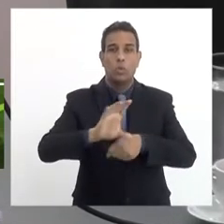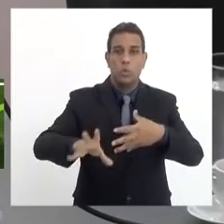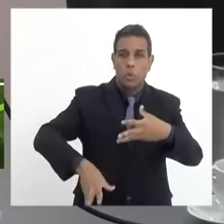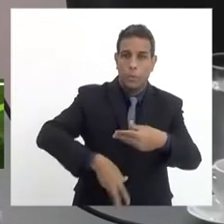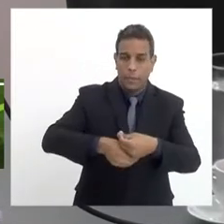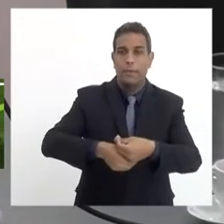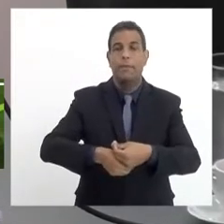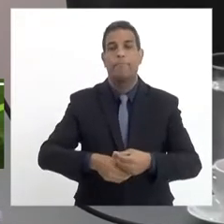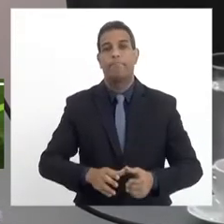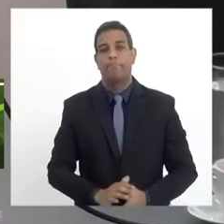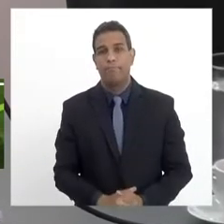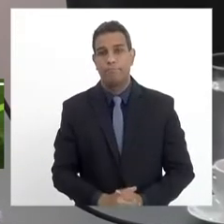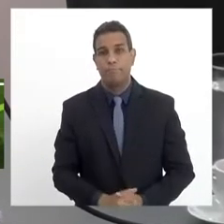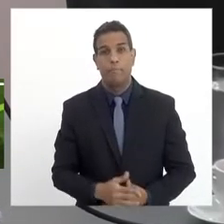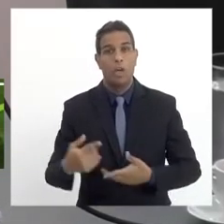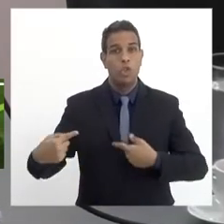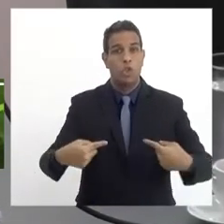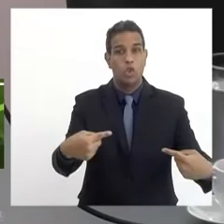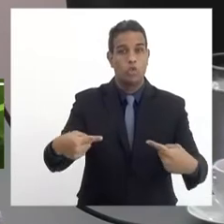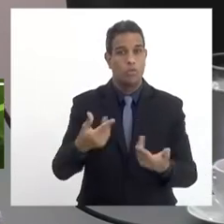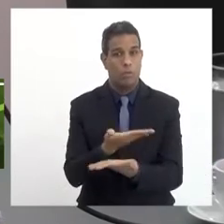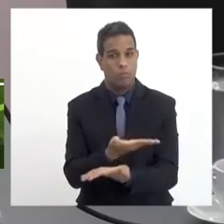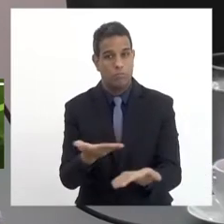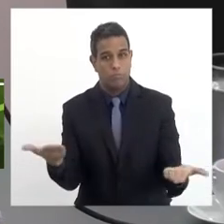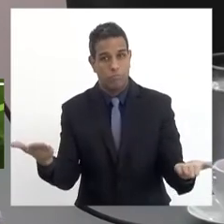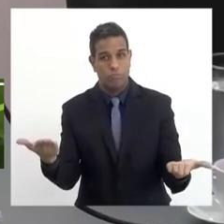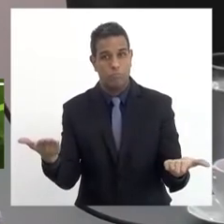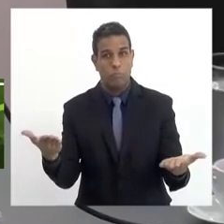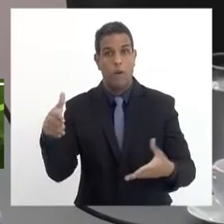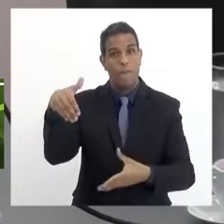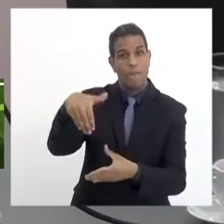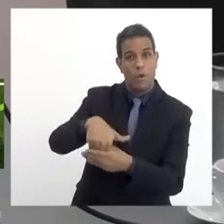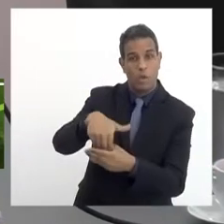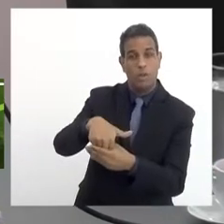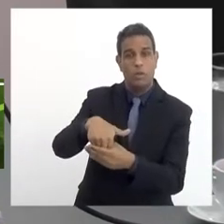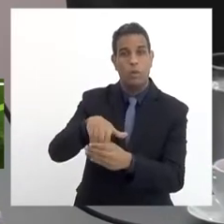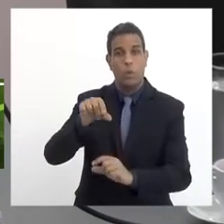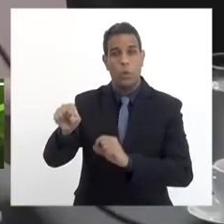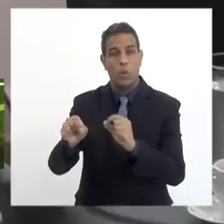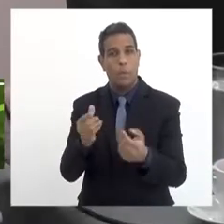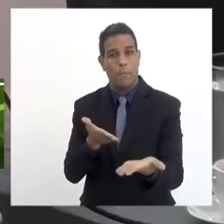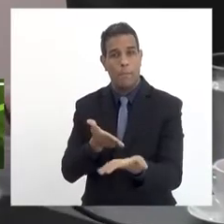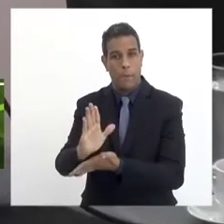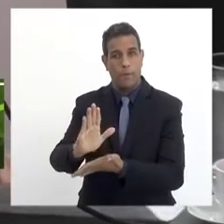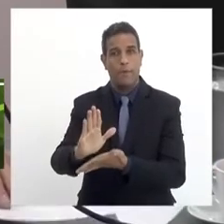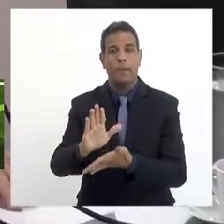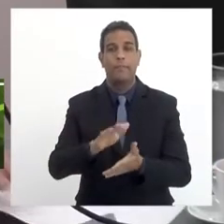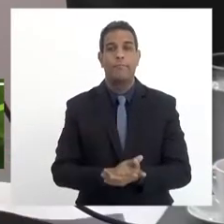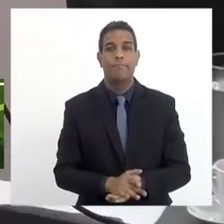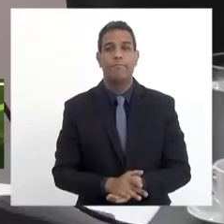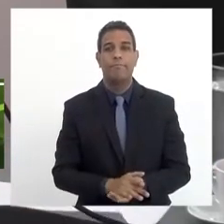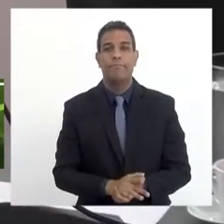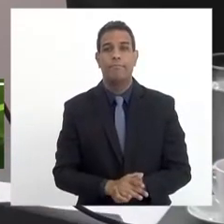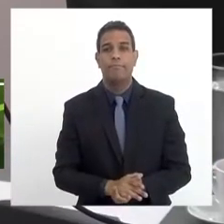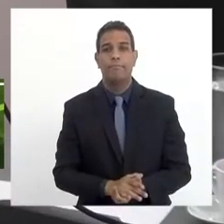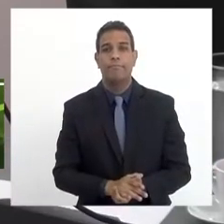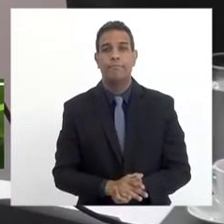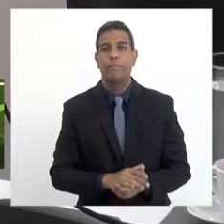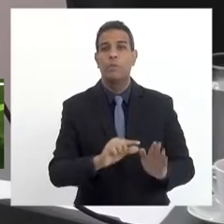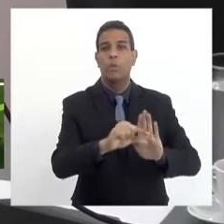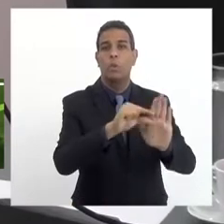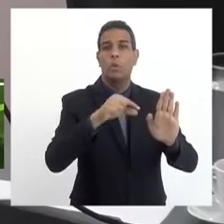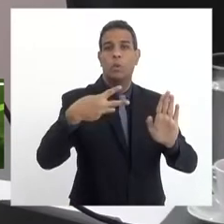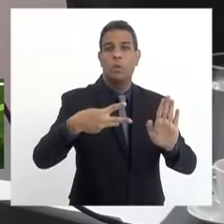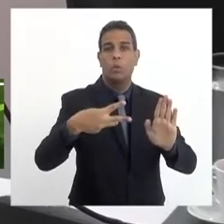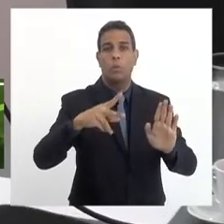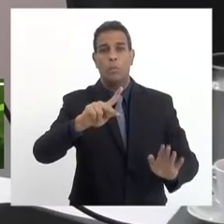emenda. Em discussão, em votação, aprovado. O 3, projeto